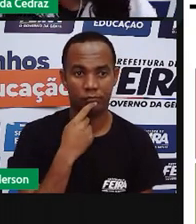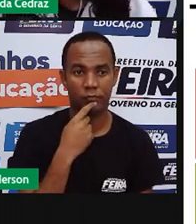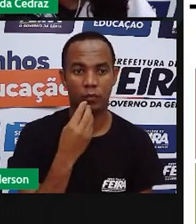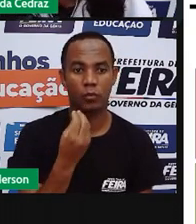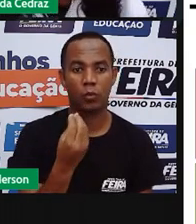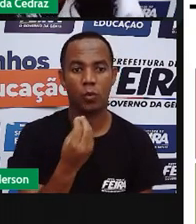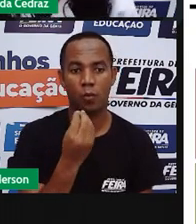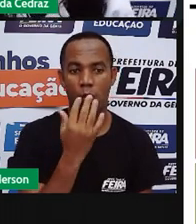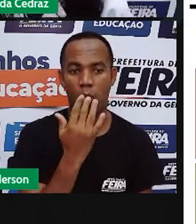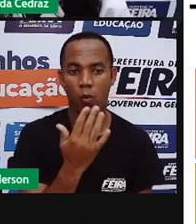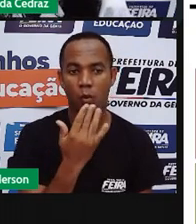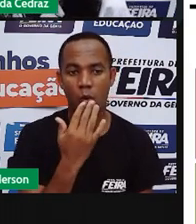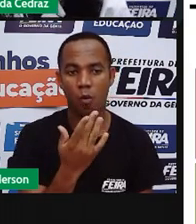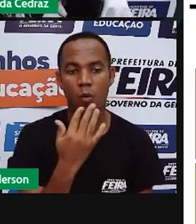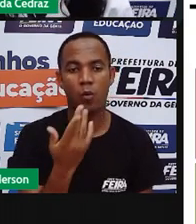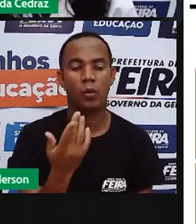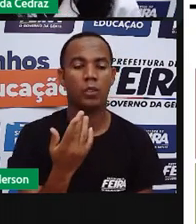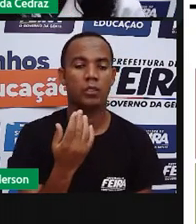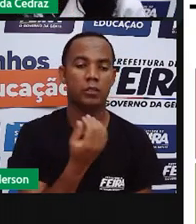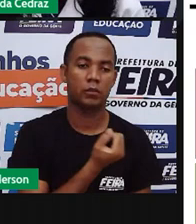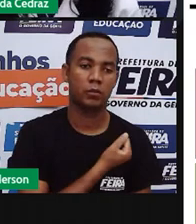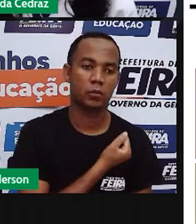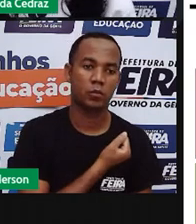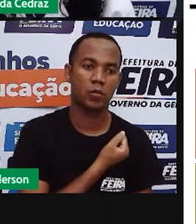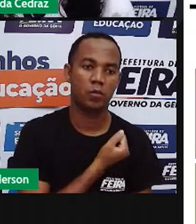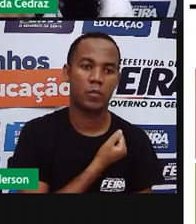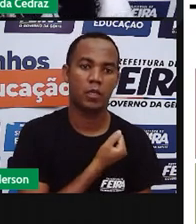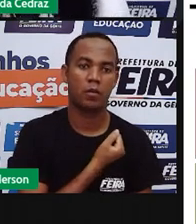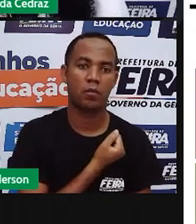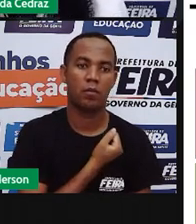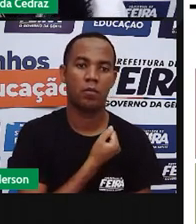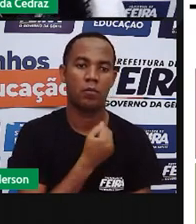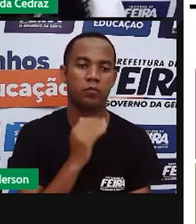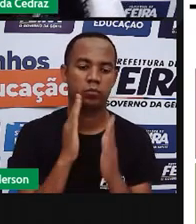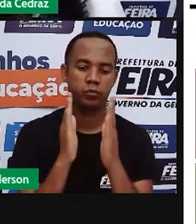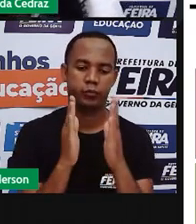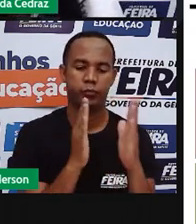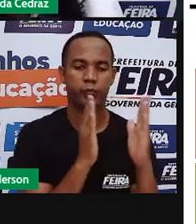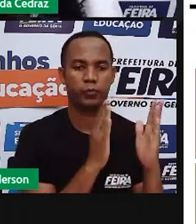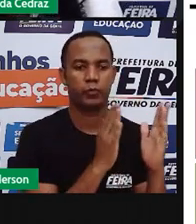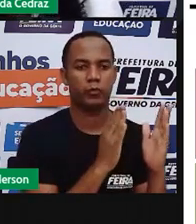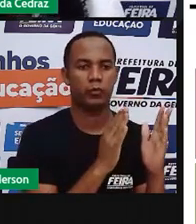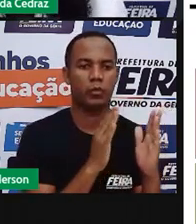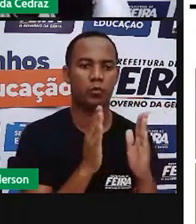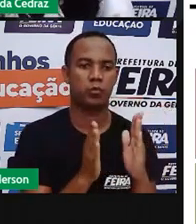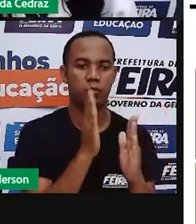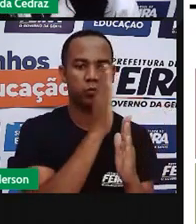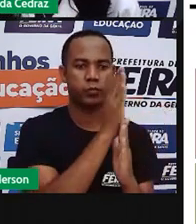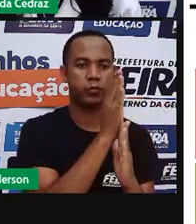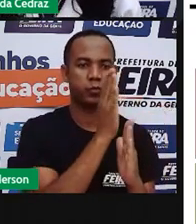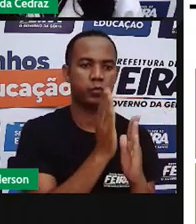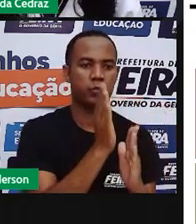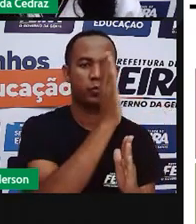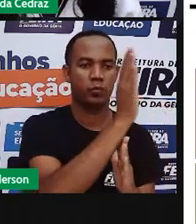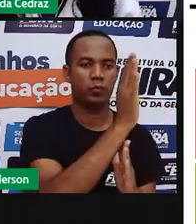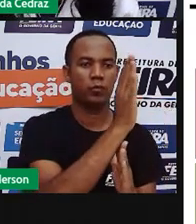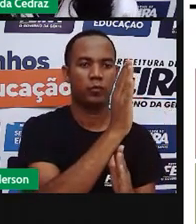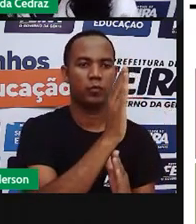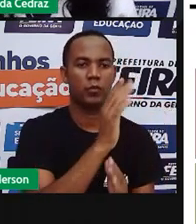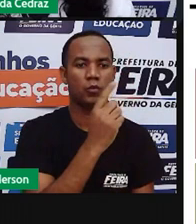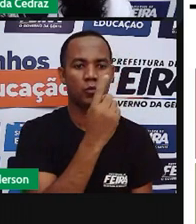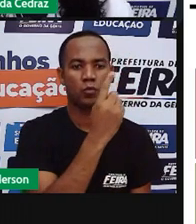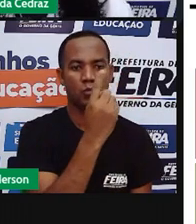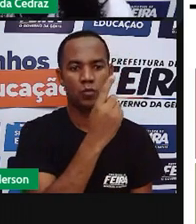trabalhamos cores, a sequência. Trabalhamos a ordem crescente de 1 a